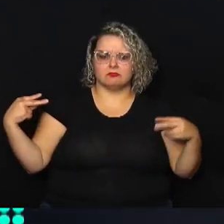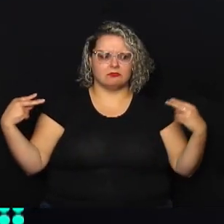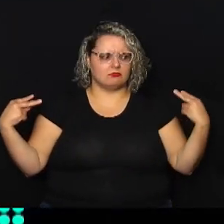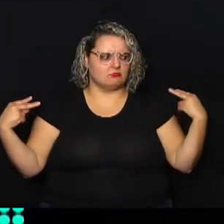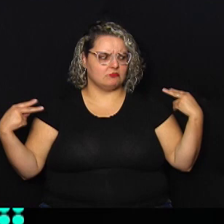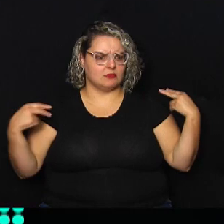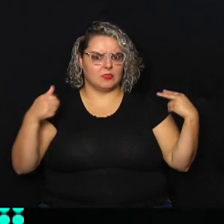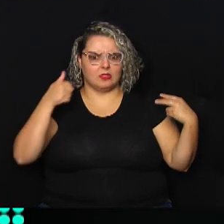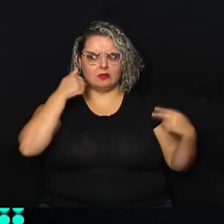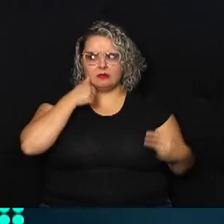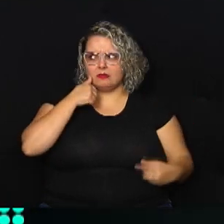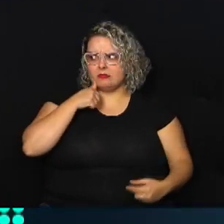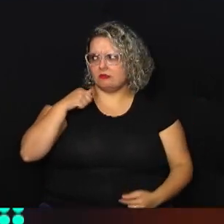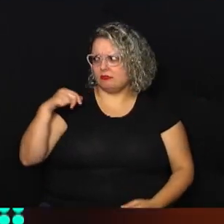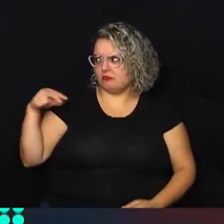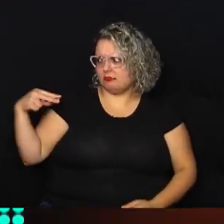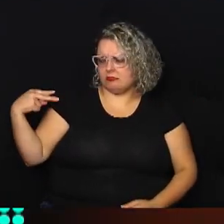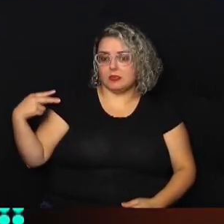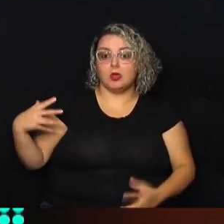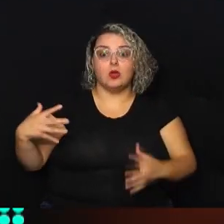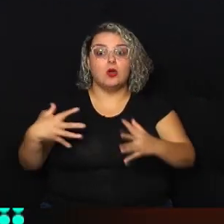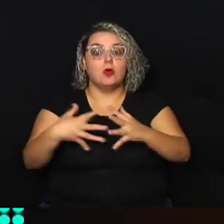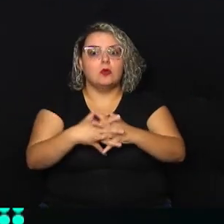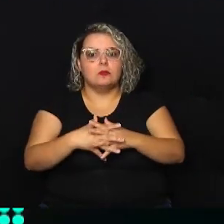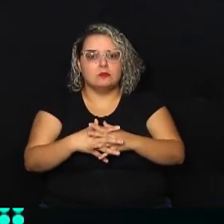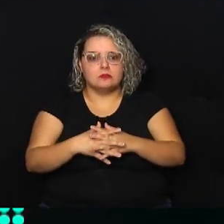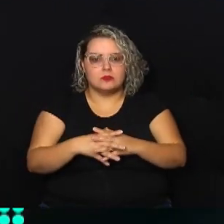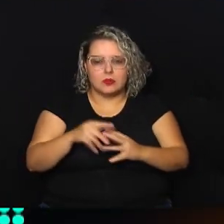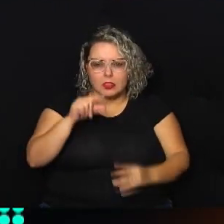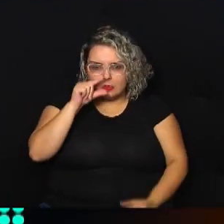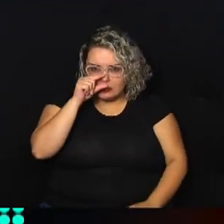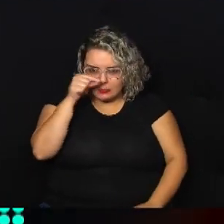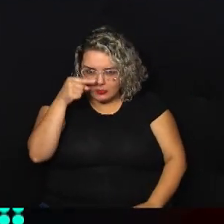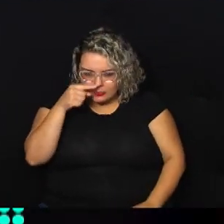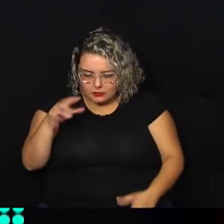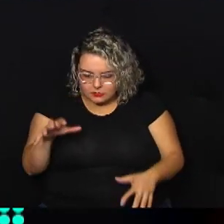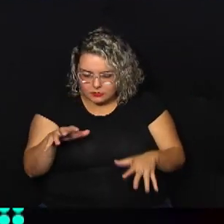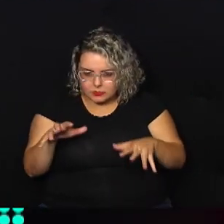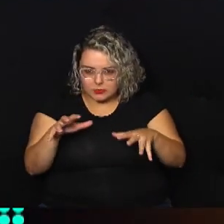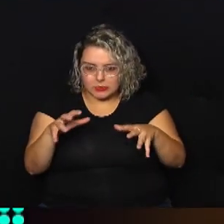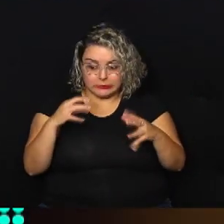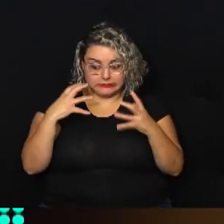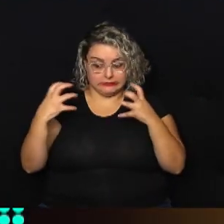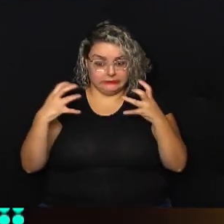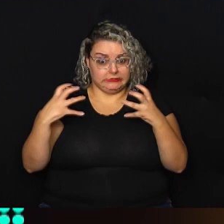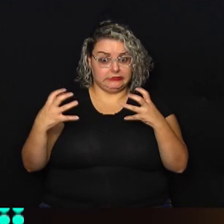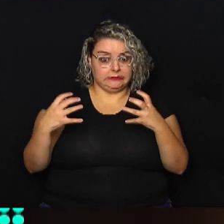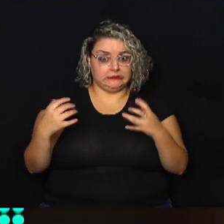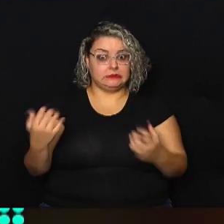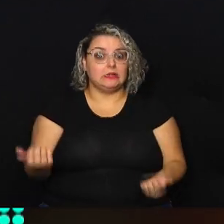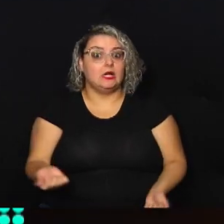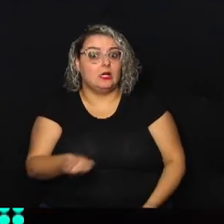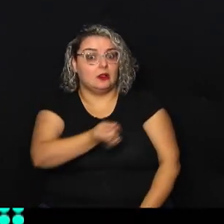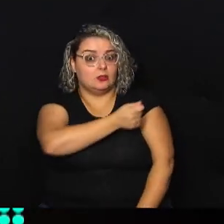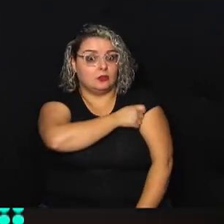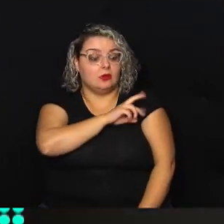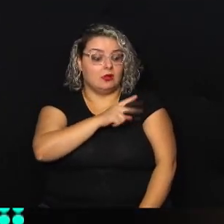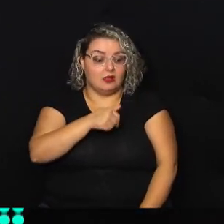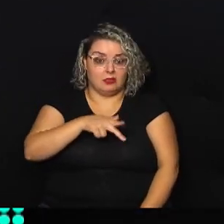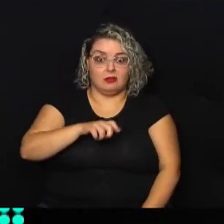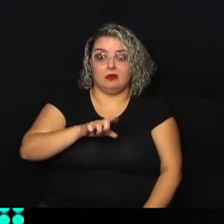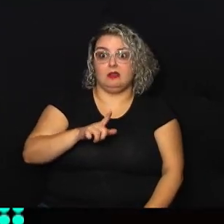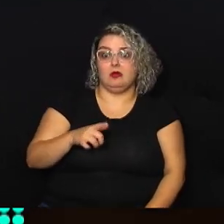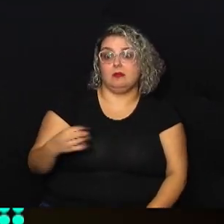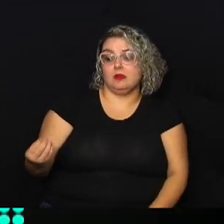que imediatamente confunde com uma bruxa. Então, surgem tensões entre a estudante Raquel e a sua nova colega